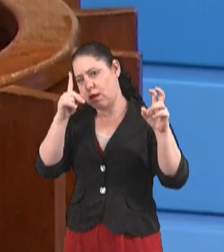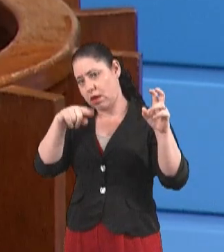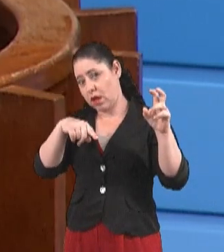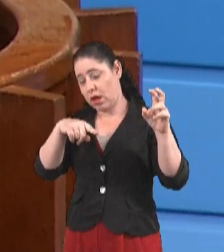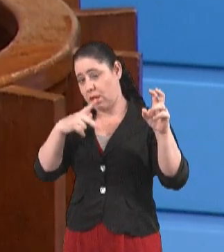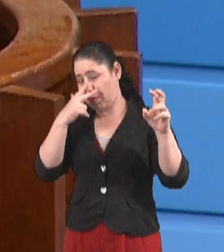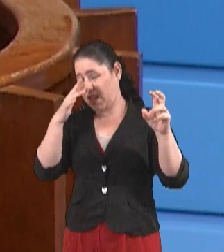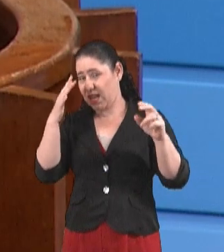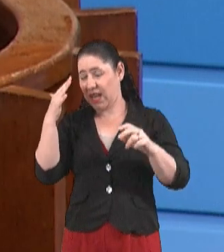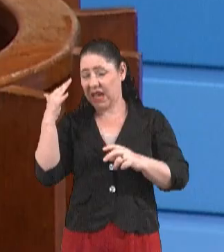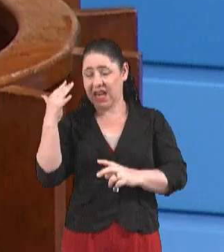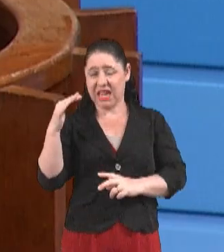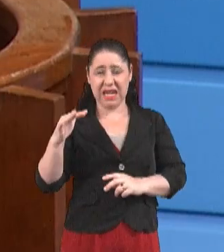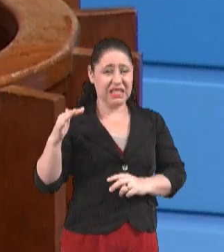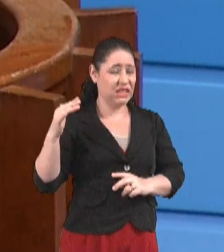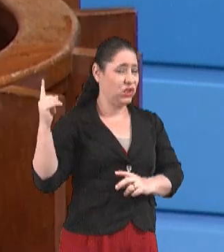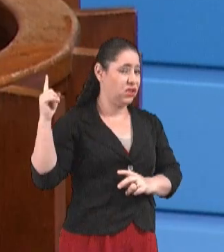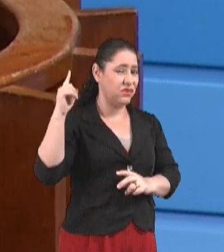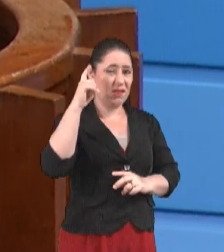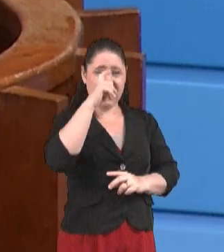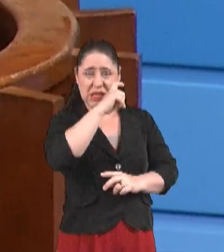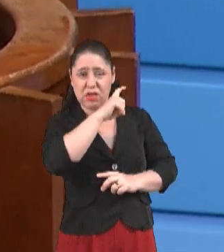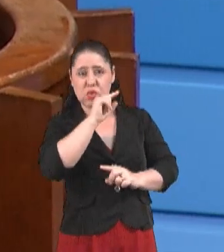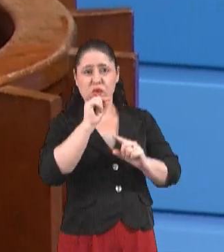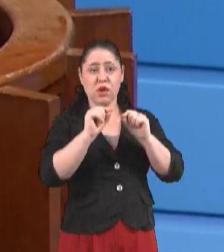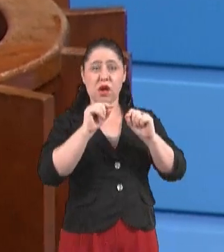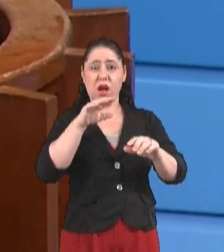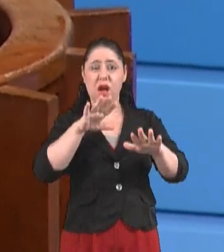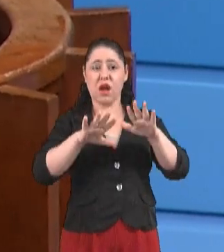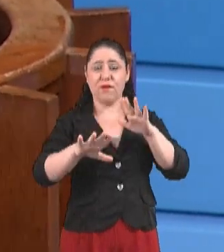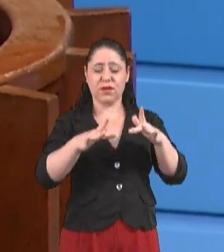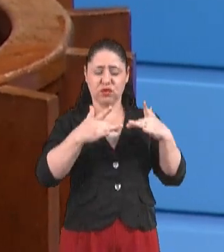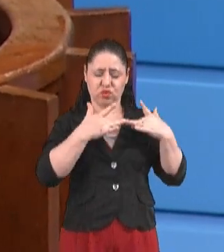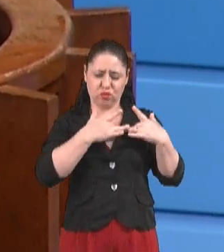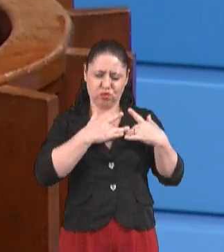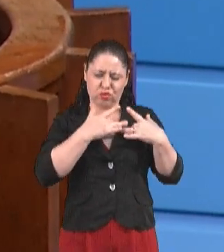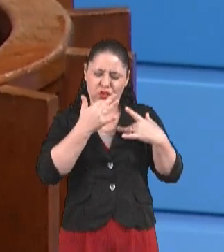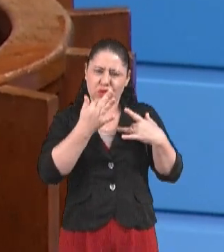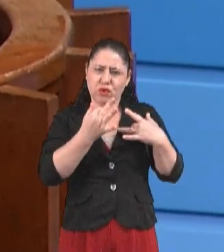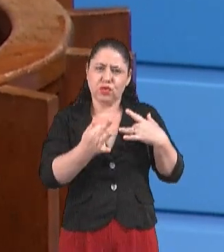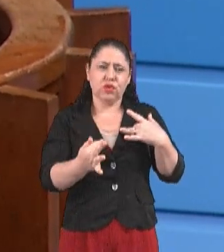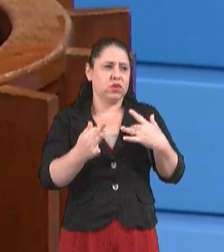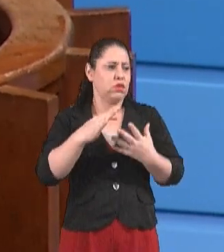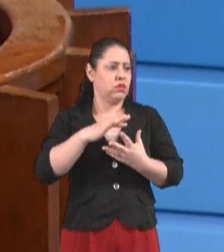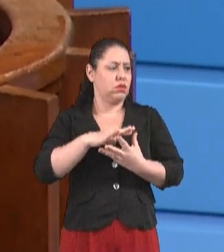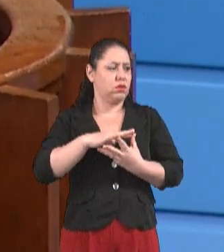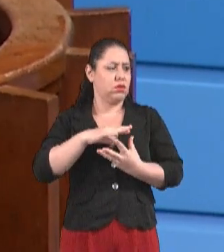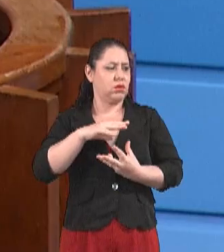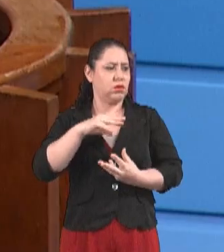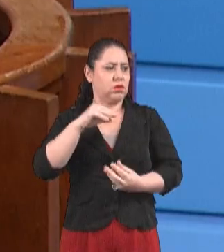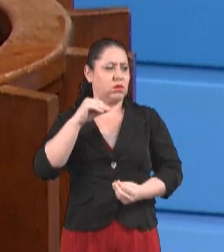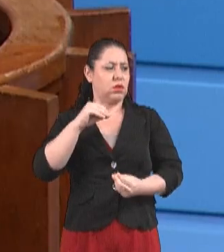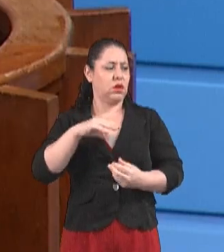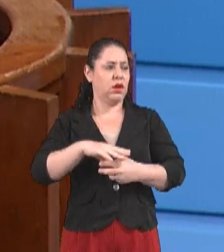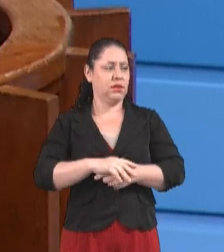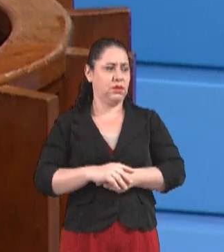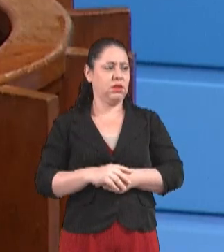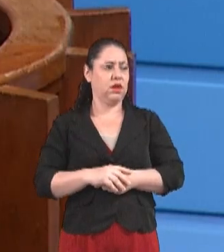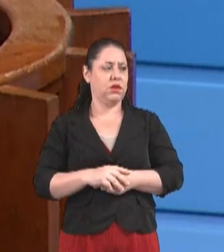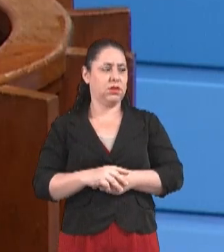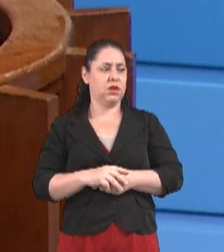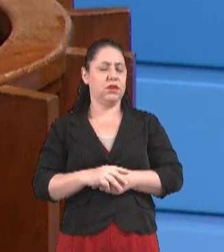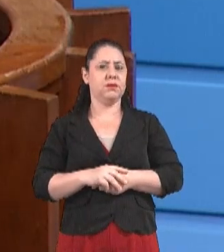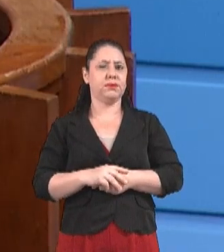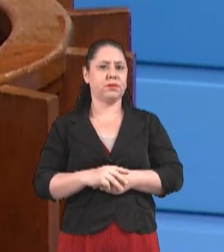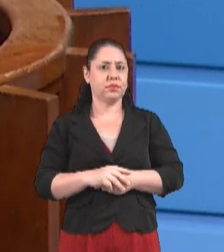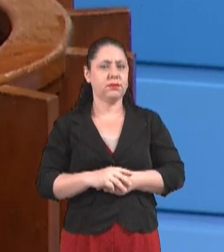muito caro e que muitas vezes nos dói no fundo da nossa alma. Eu,